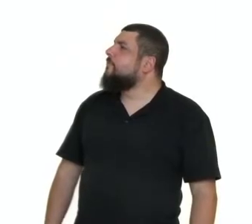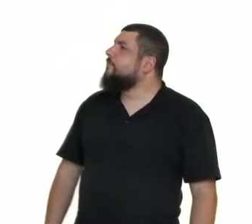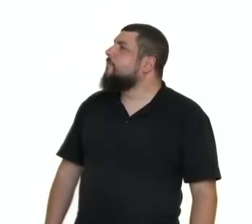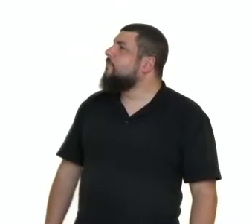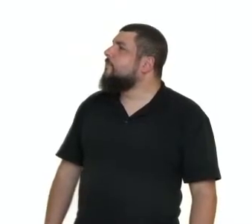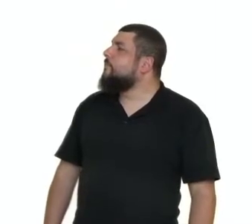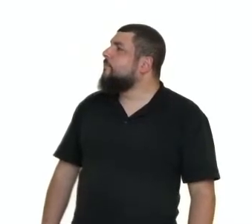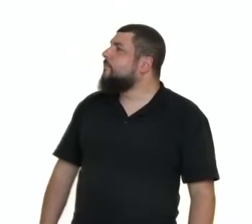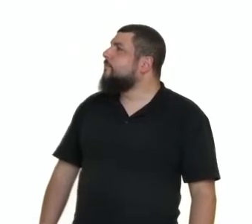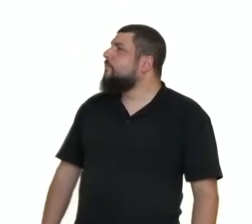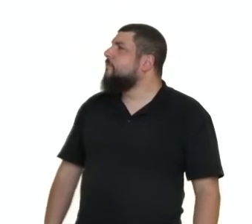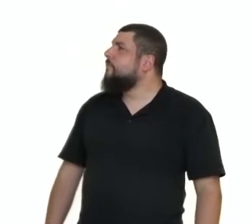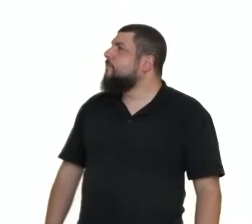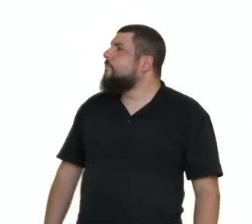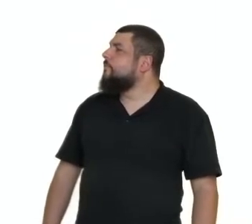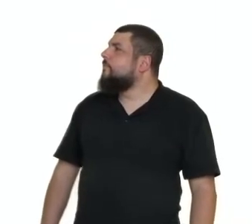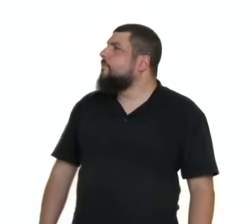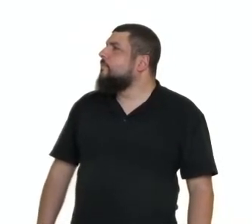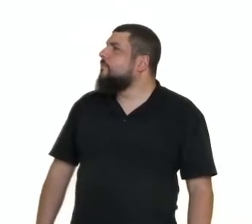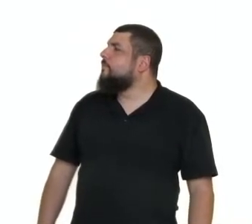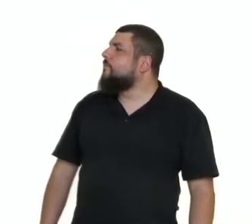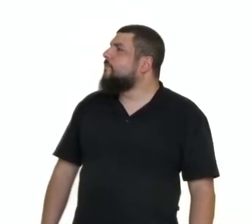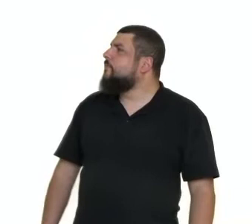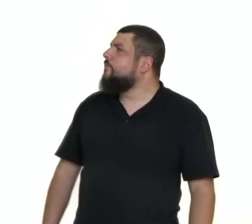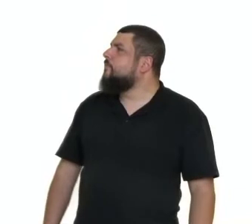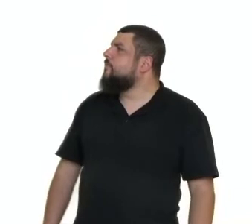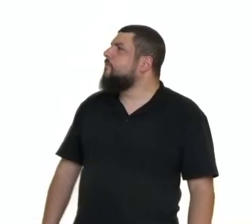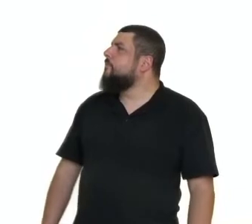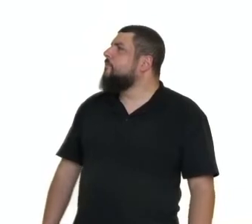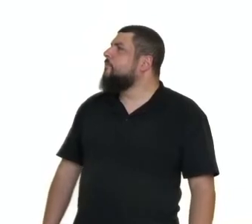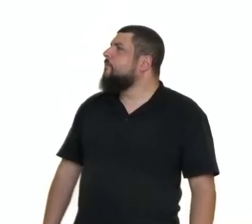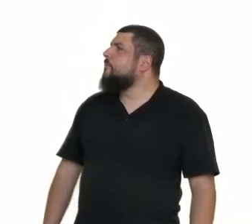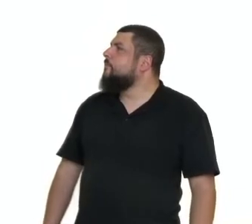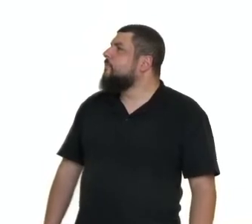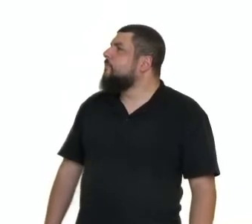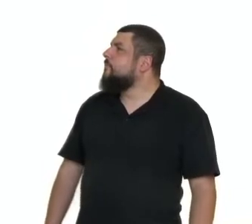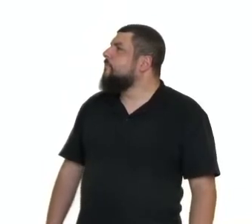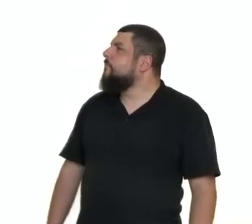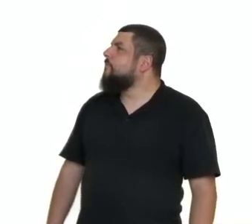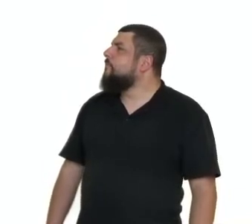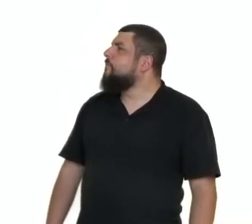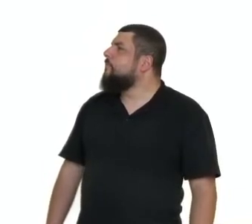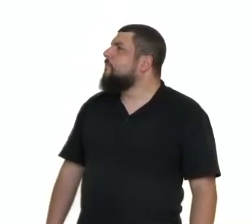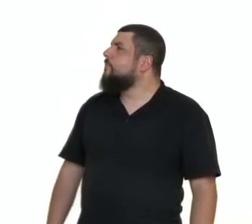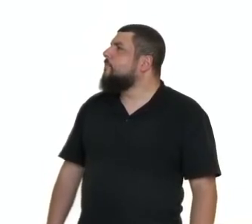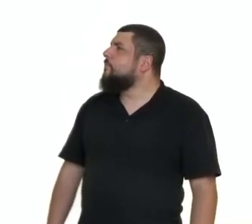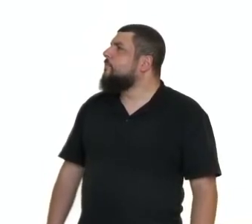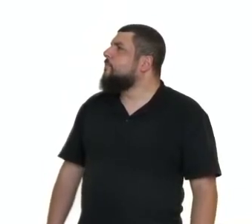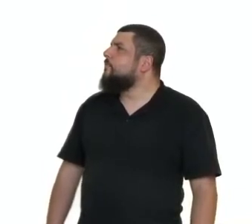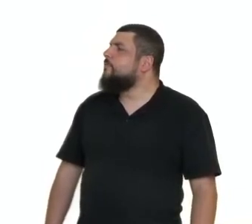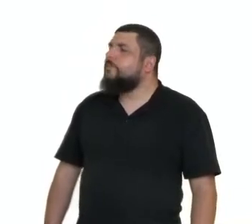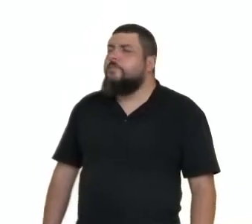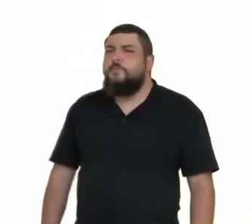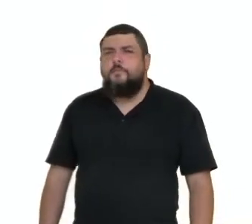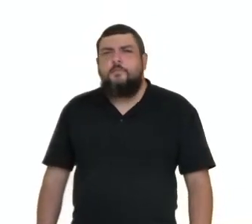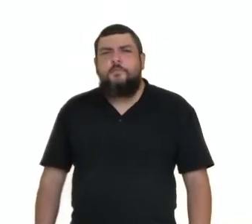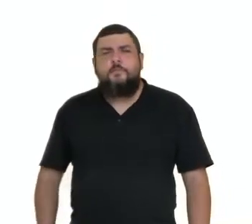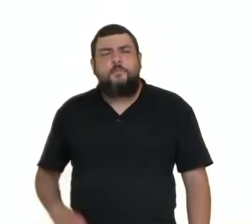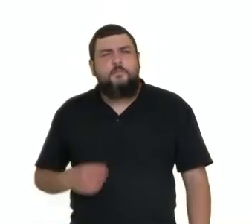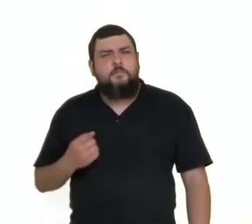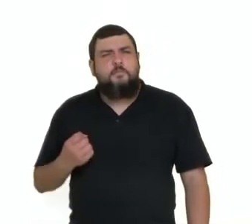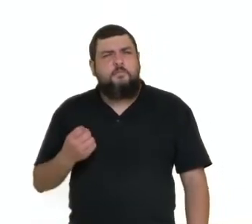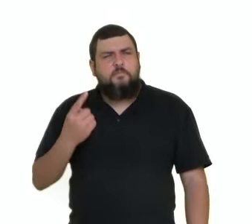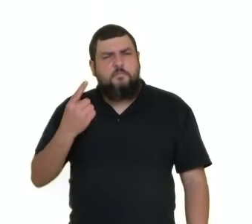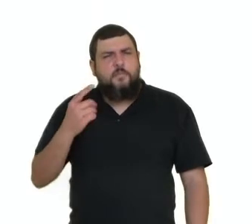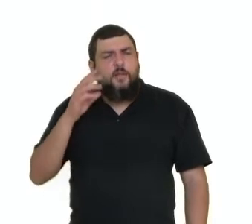falando, não é sábio. Mas sabia que tem algo nessa ação que não pode ser destruído? Doido, né? Imagina,